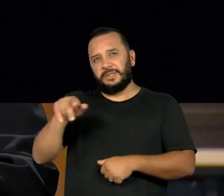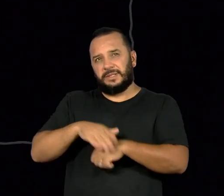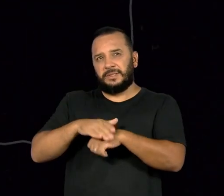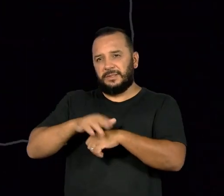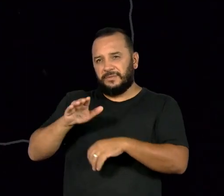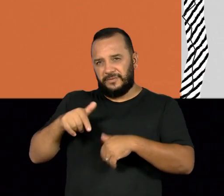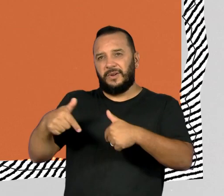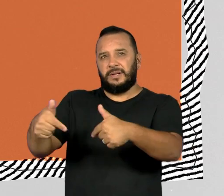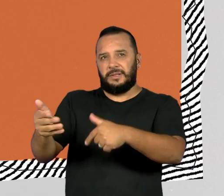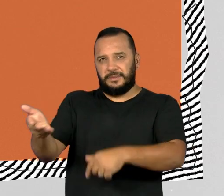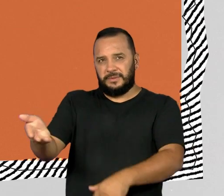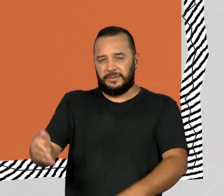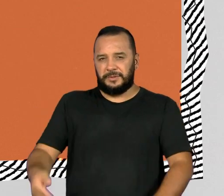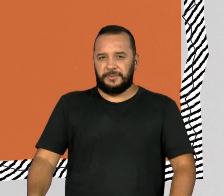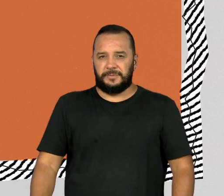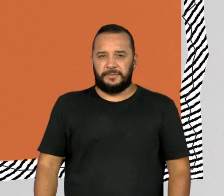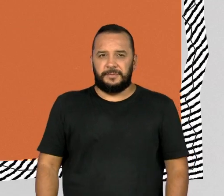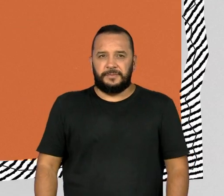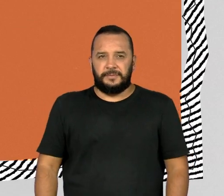parte.